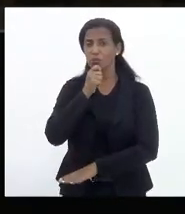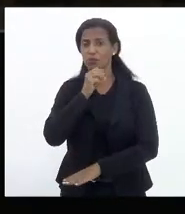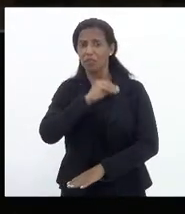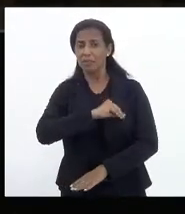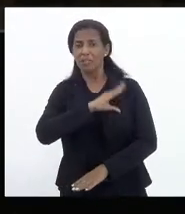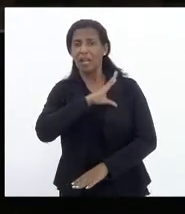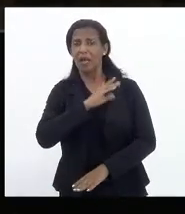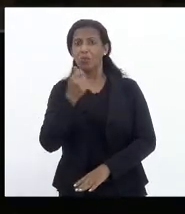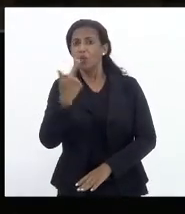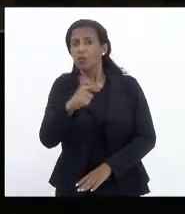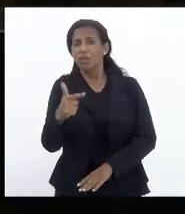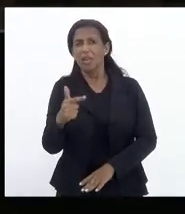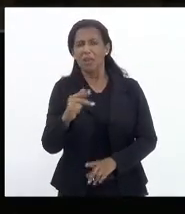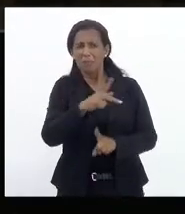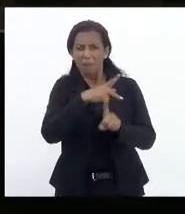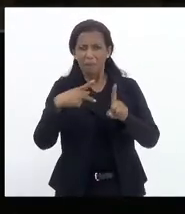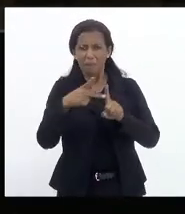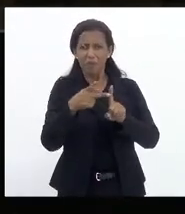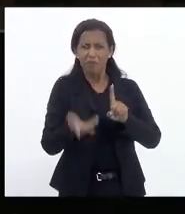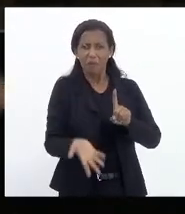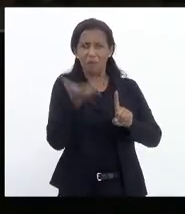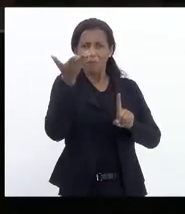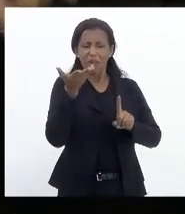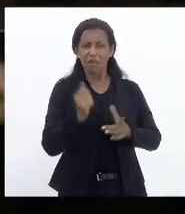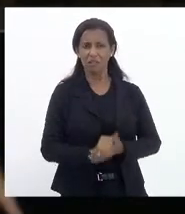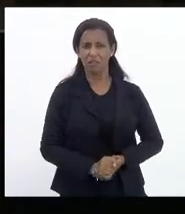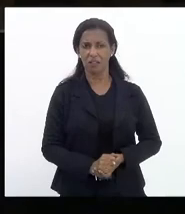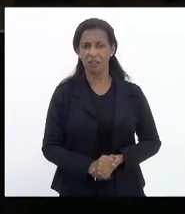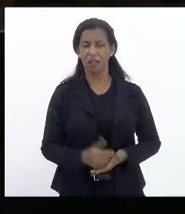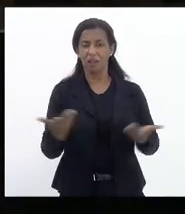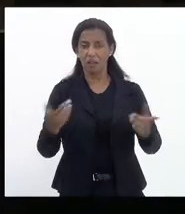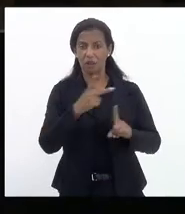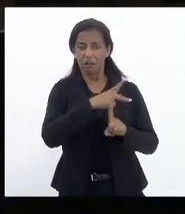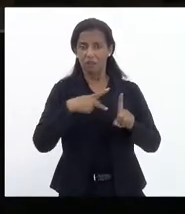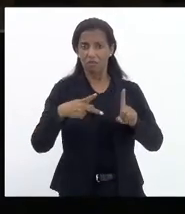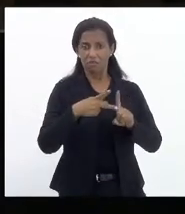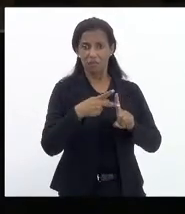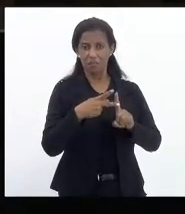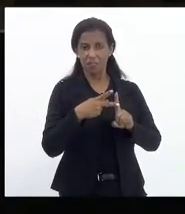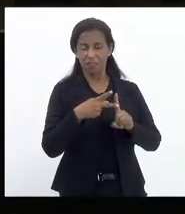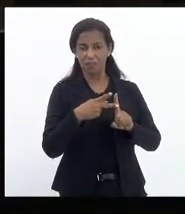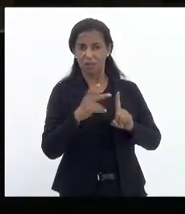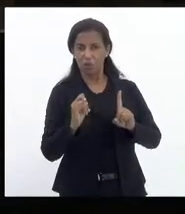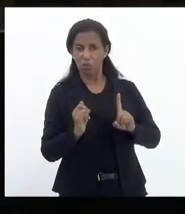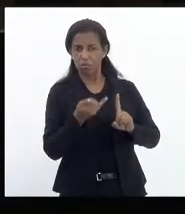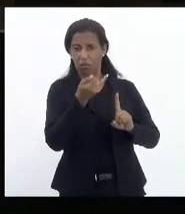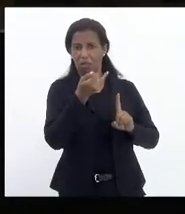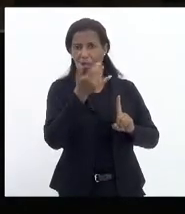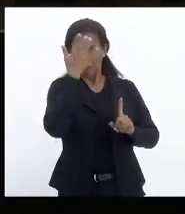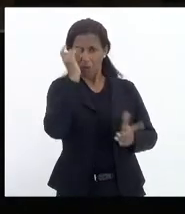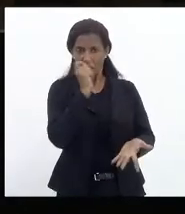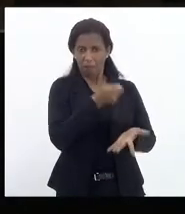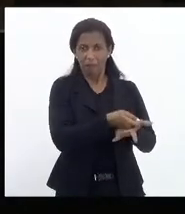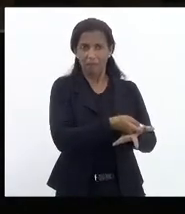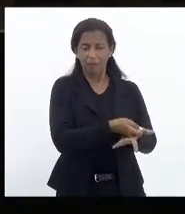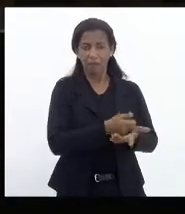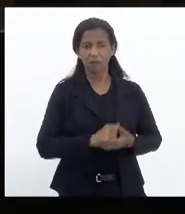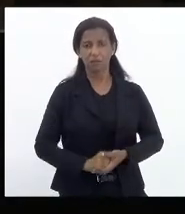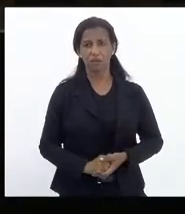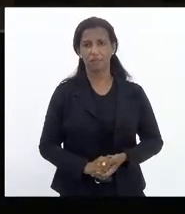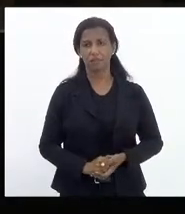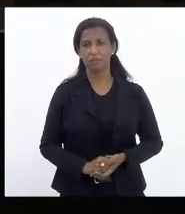querem agora aumentar a Previdência taxa agora previdência fazer com que as pessoas paguem